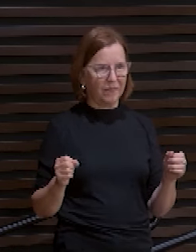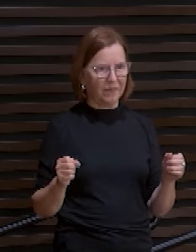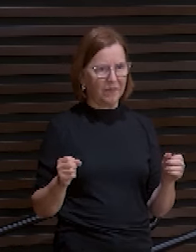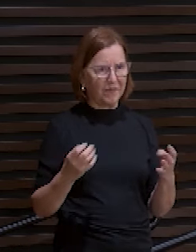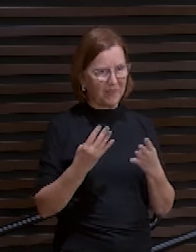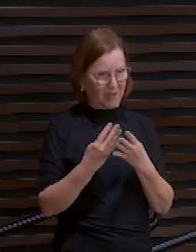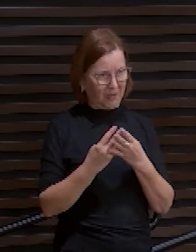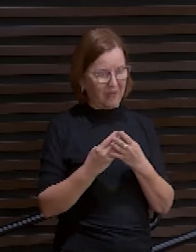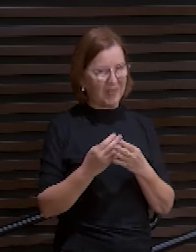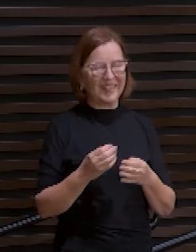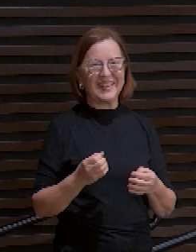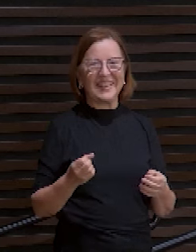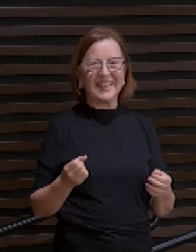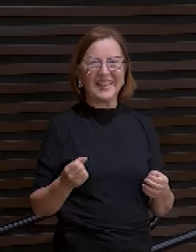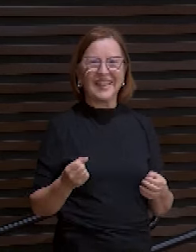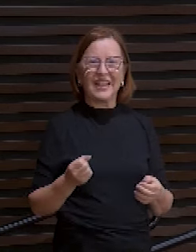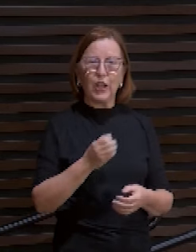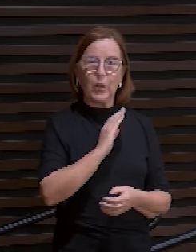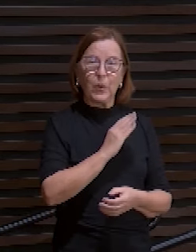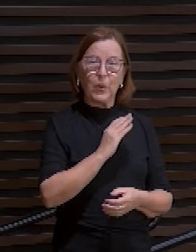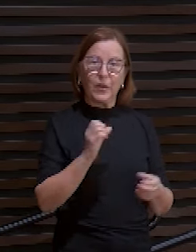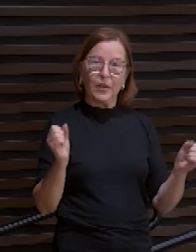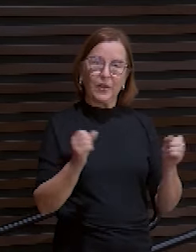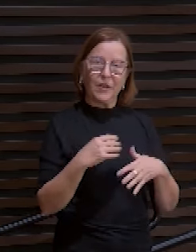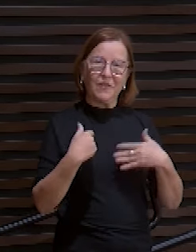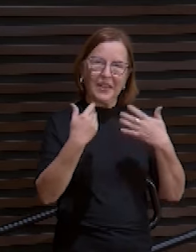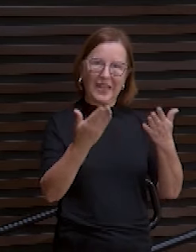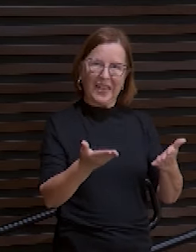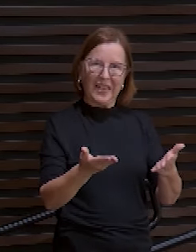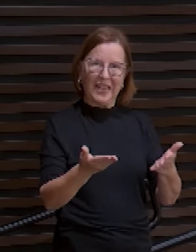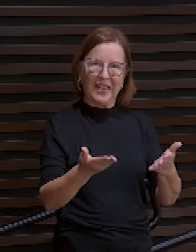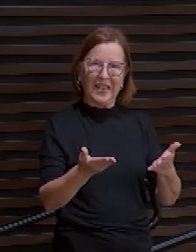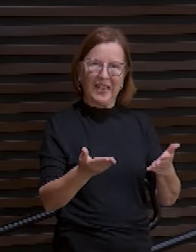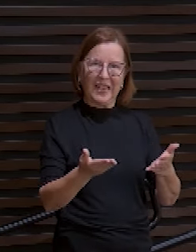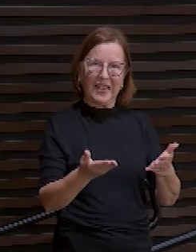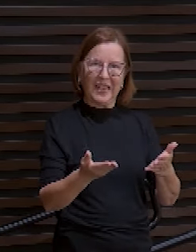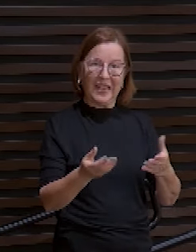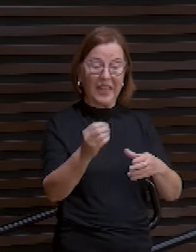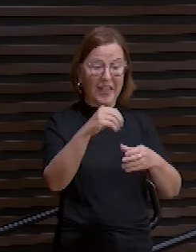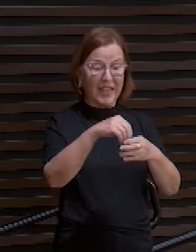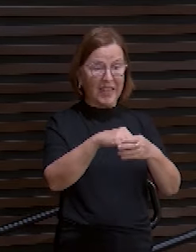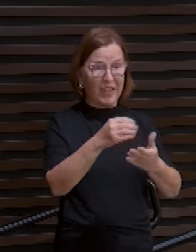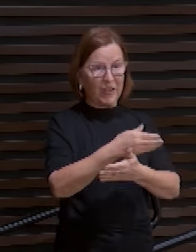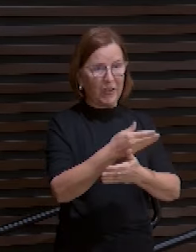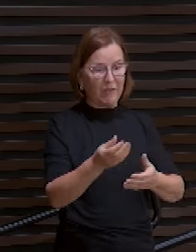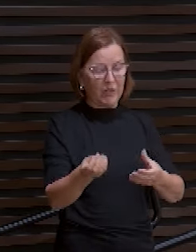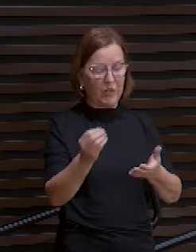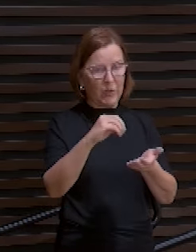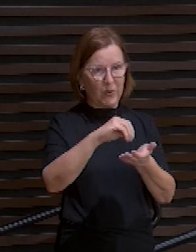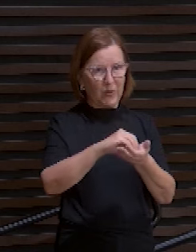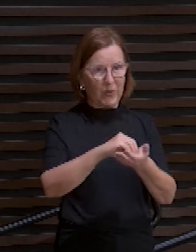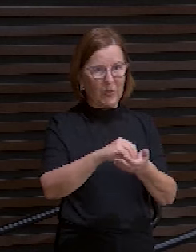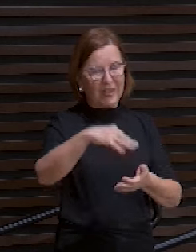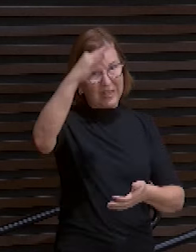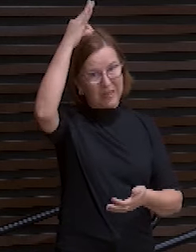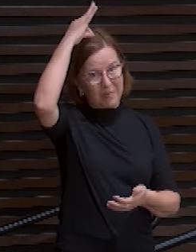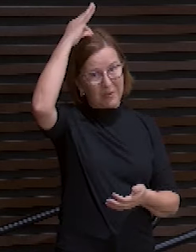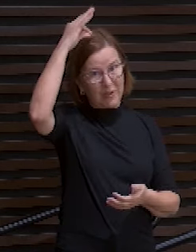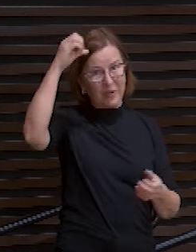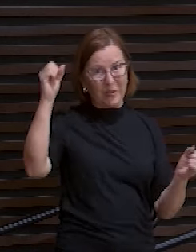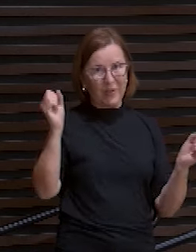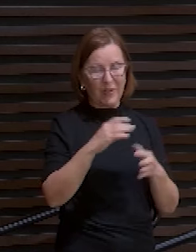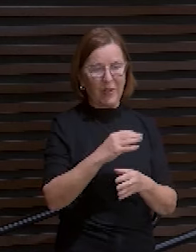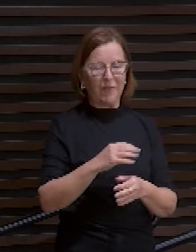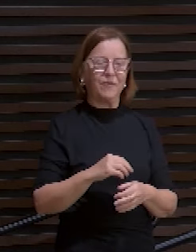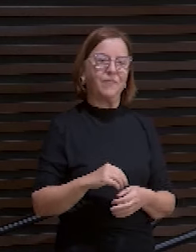palavra dar-vos Ei coração novo e porei dentro em Vós espírito novo tirarei